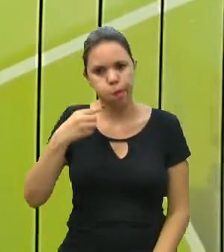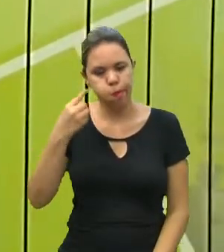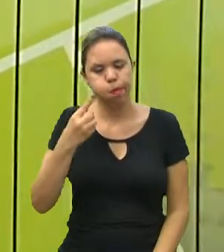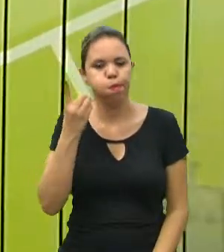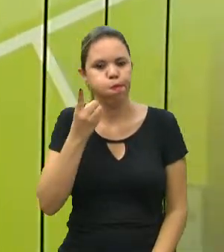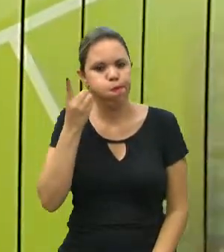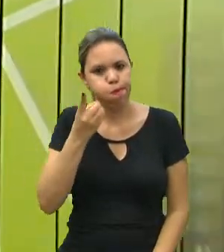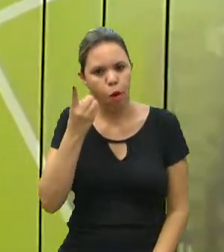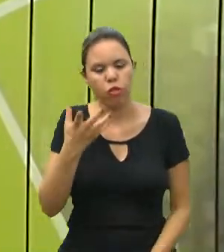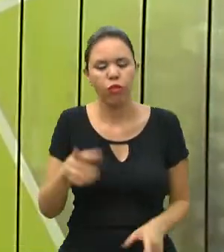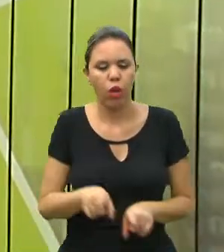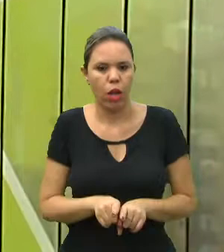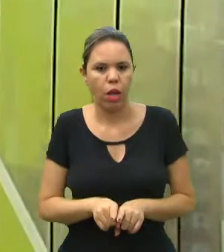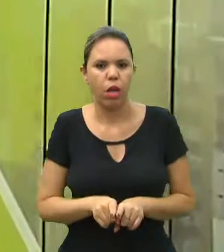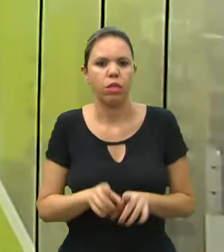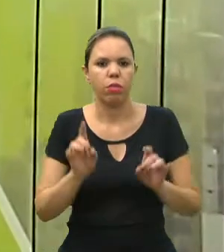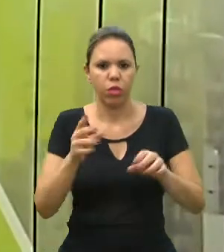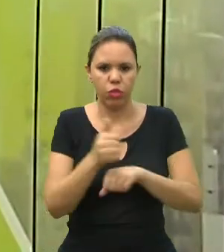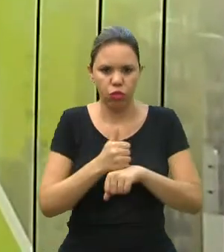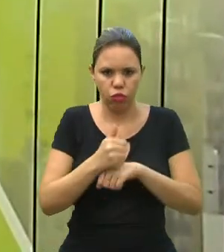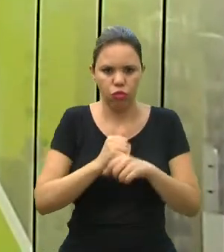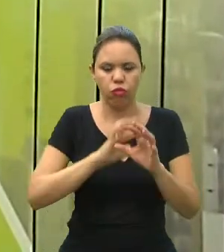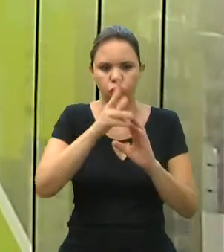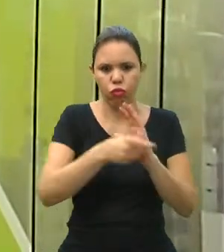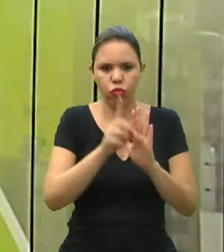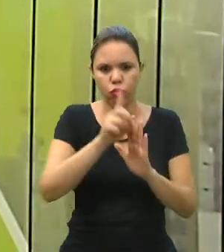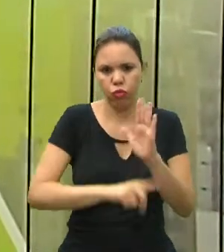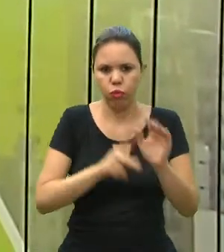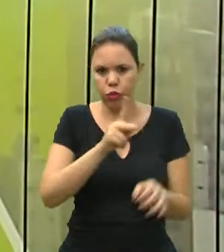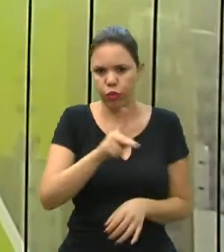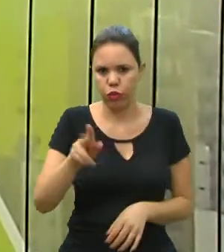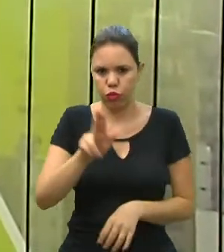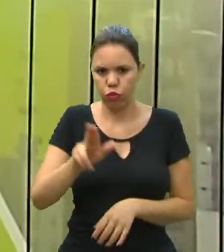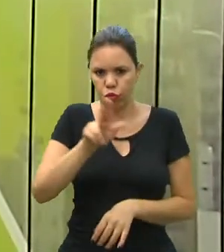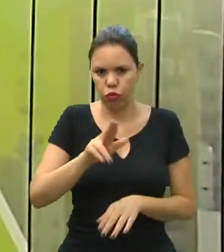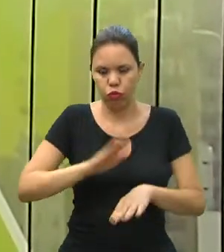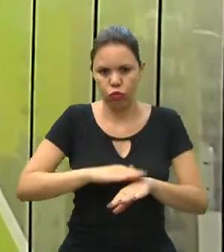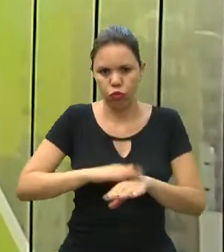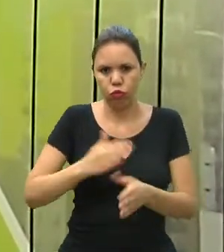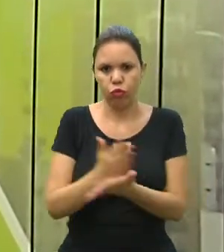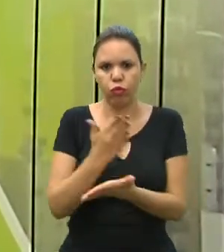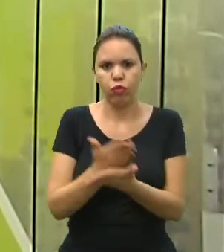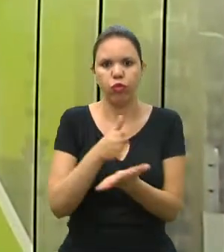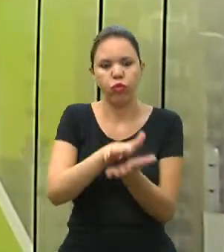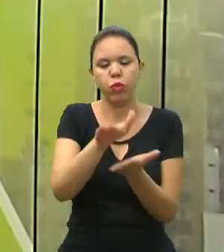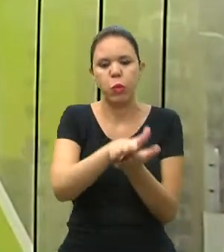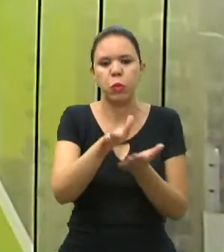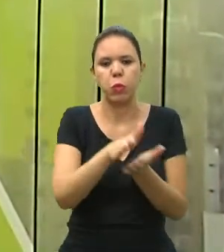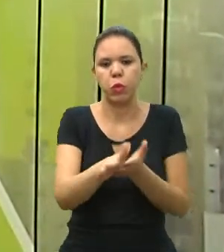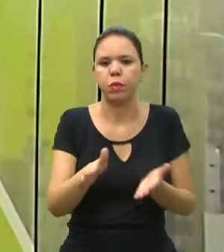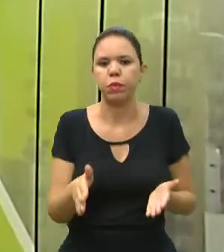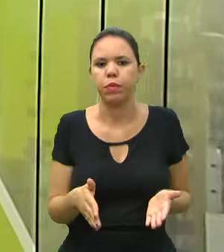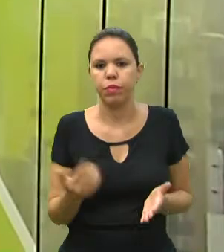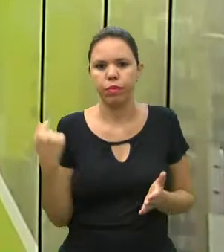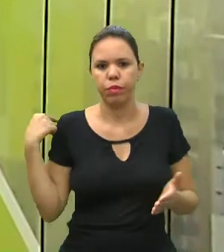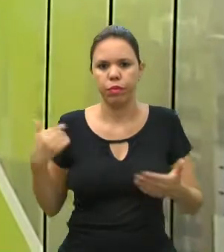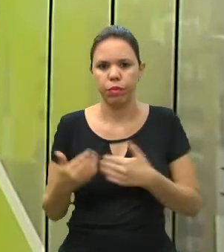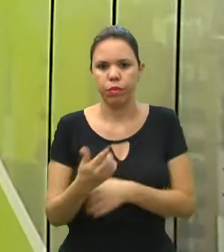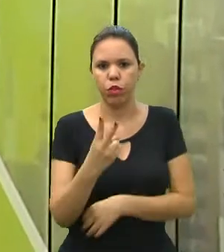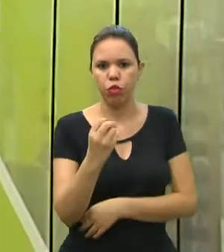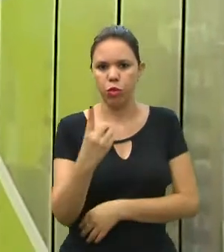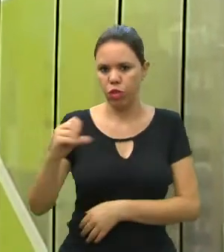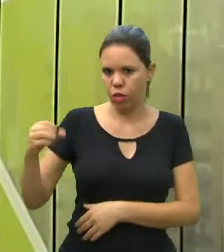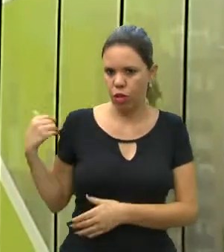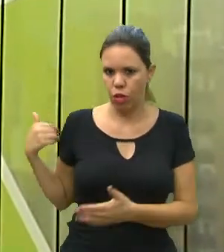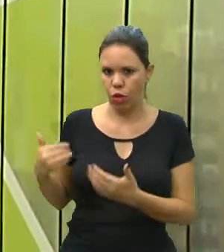advogado, especialista em direito ambiental, professor universitário e autor de várias obras publicadas, a última delas lançada